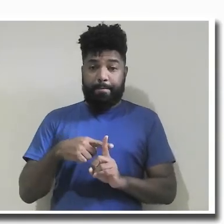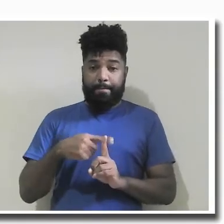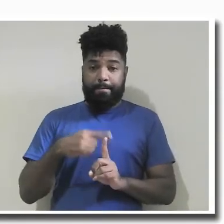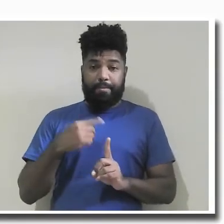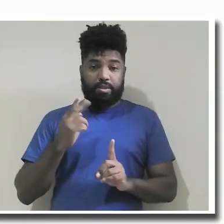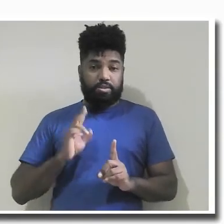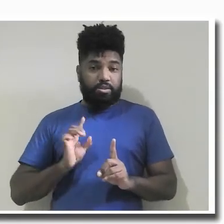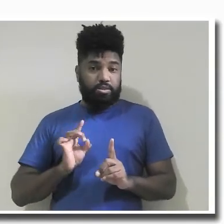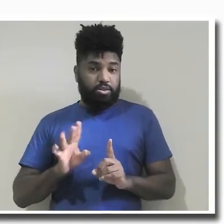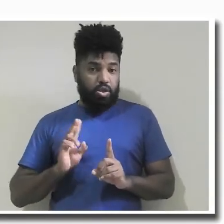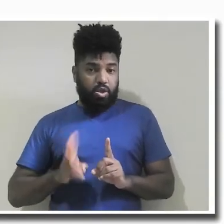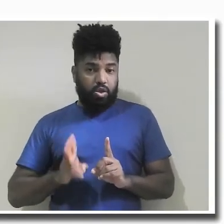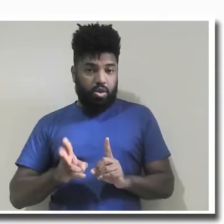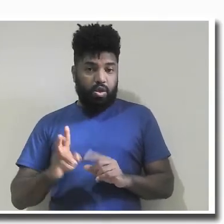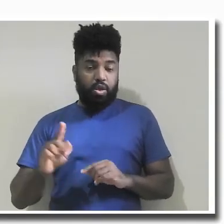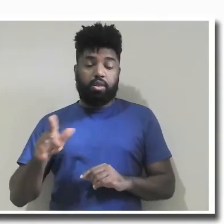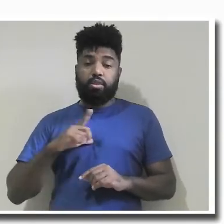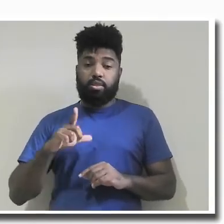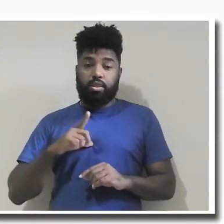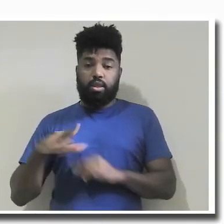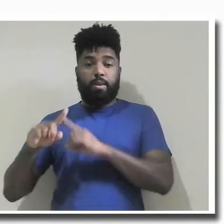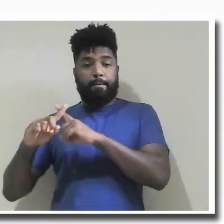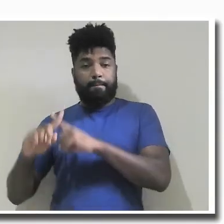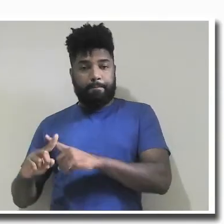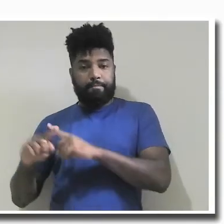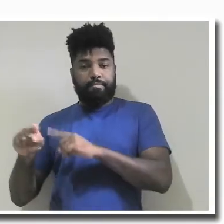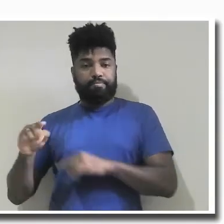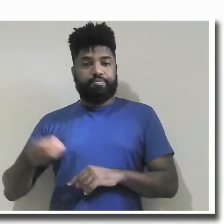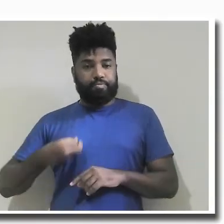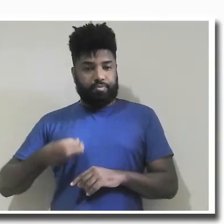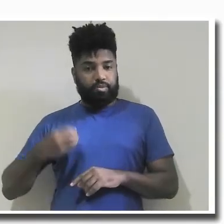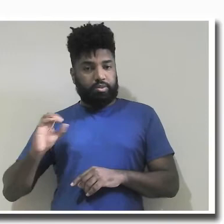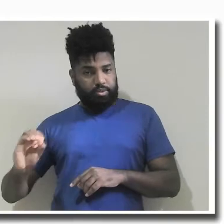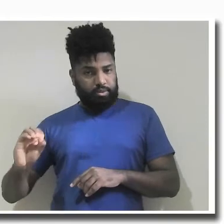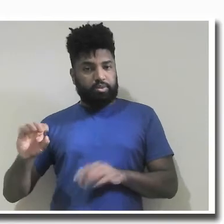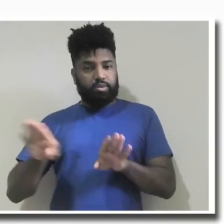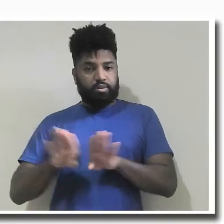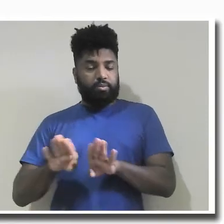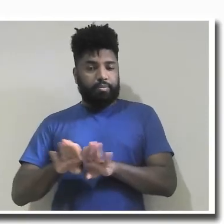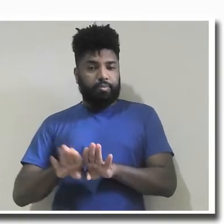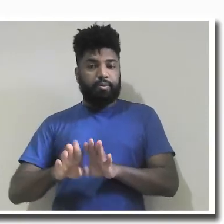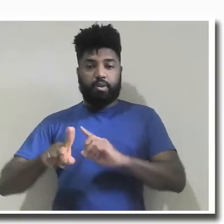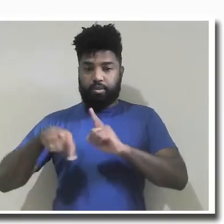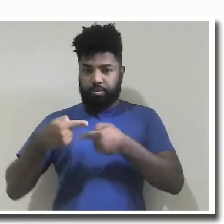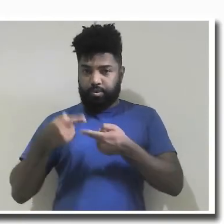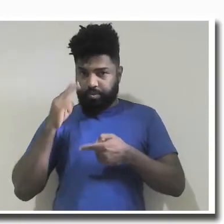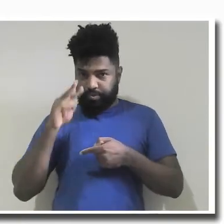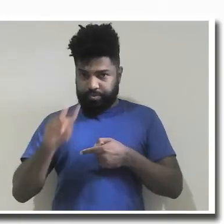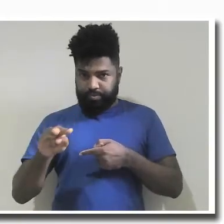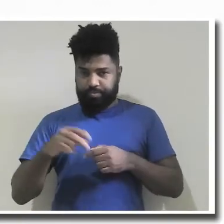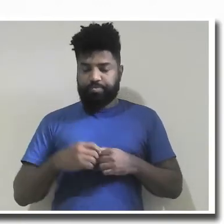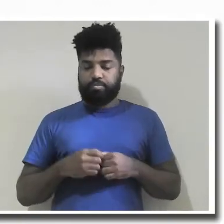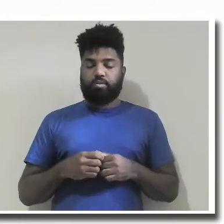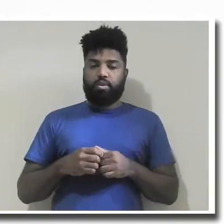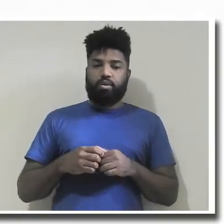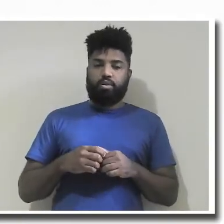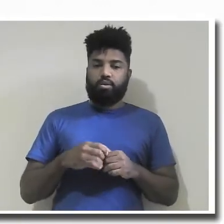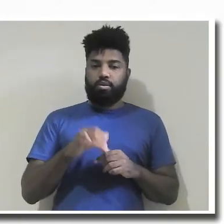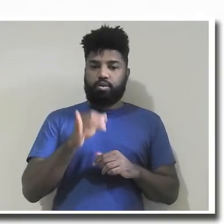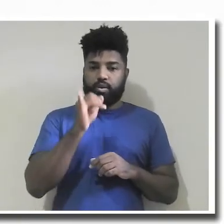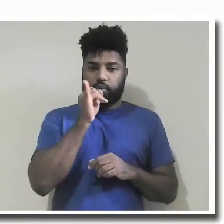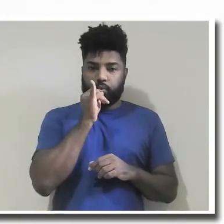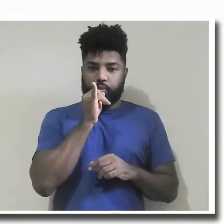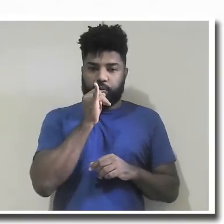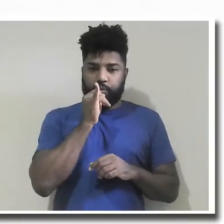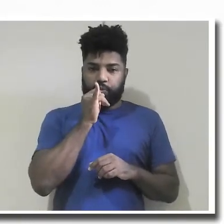também existe para a multiplicação, que veremos posteriormente. Então, como exemplo,